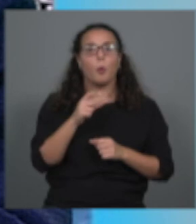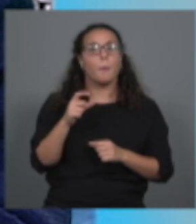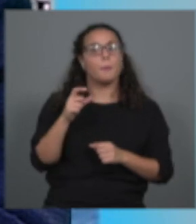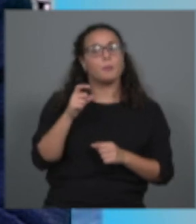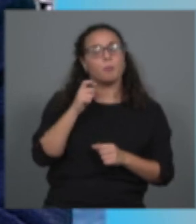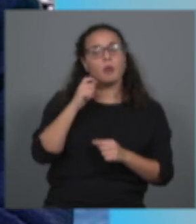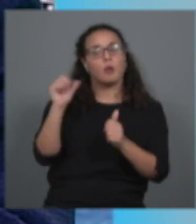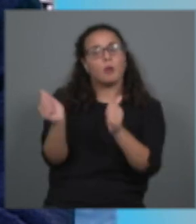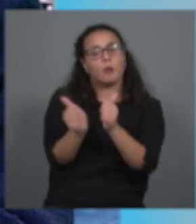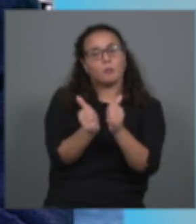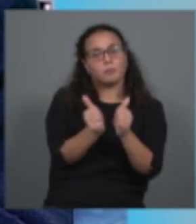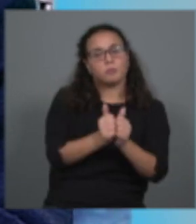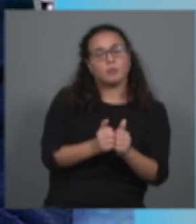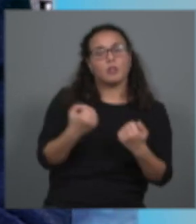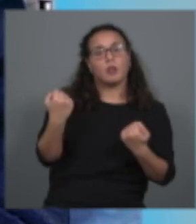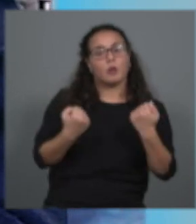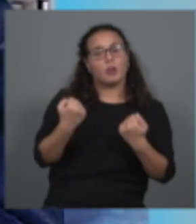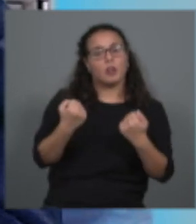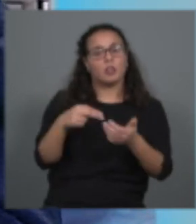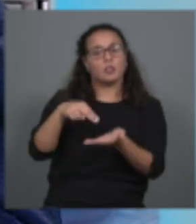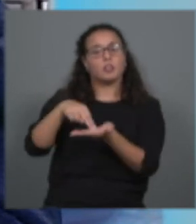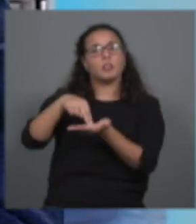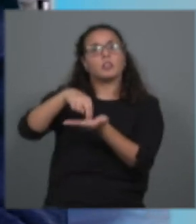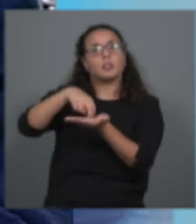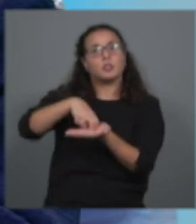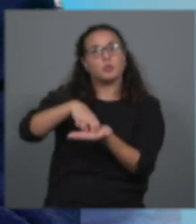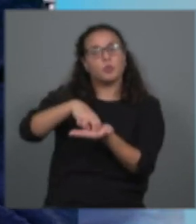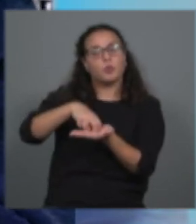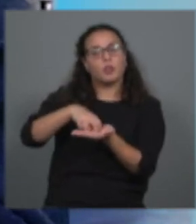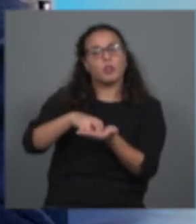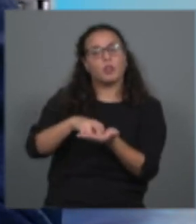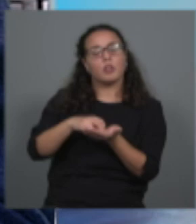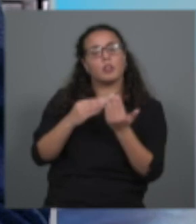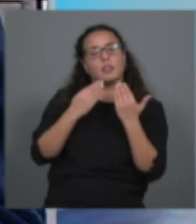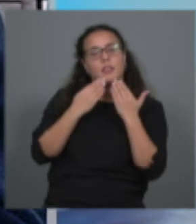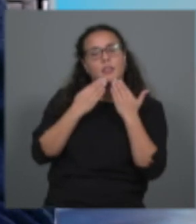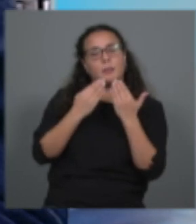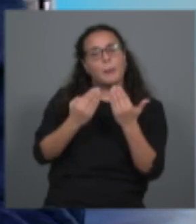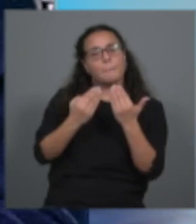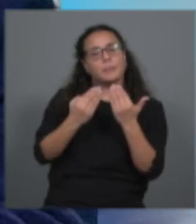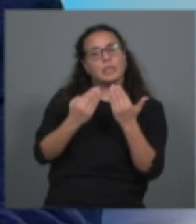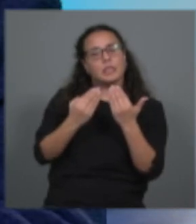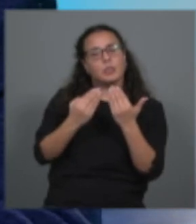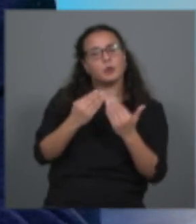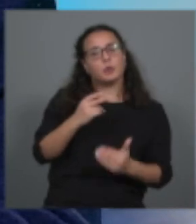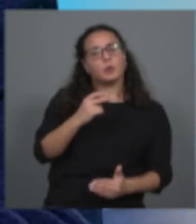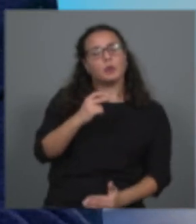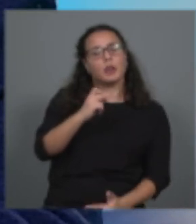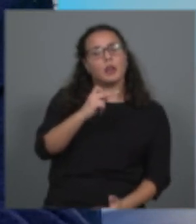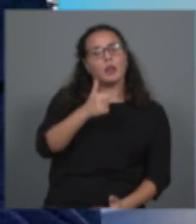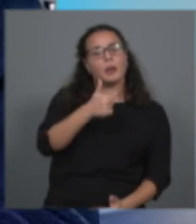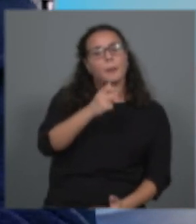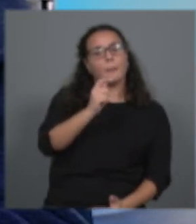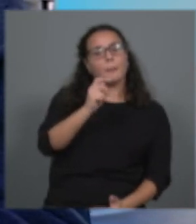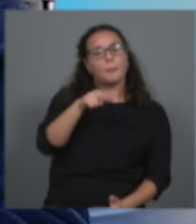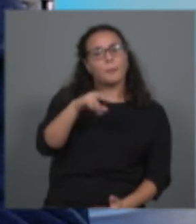rua, ao carro, e ajoelhou-se a pedir-lhe a bênção, porque ele tinha fama de santo. E o Padre Cruz ajoelhou-se